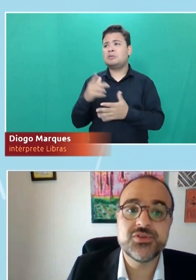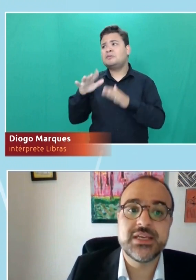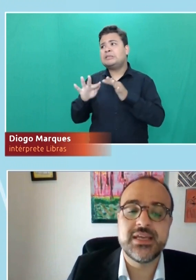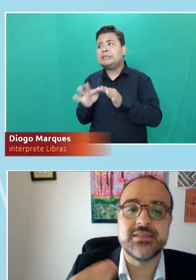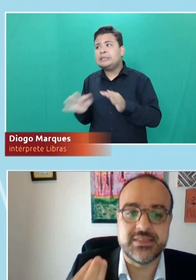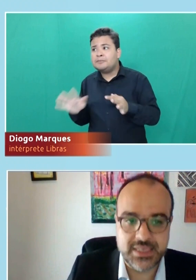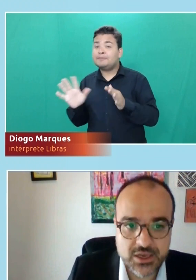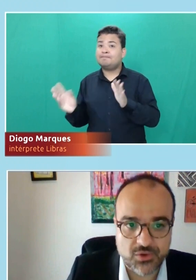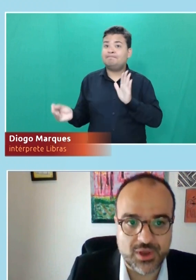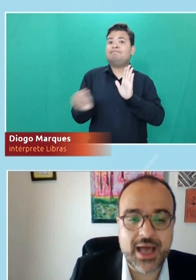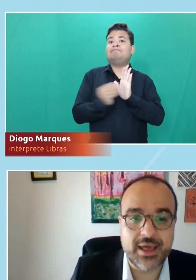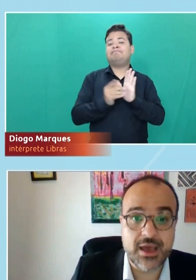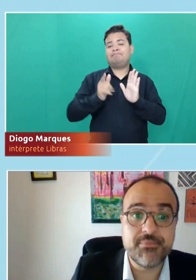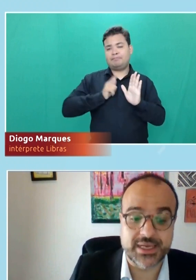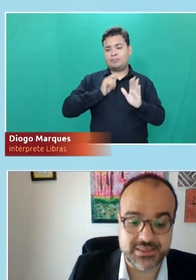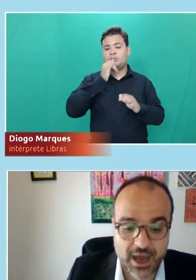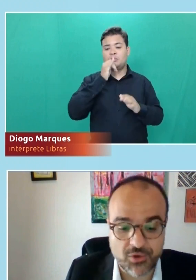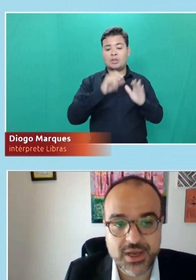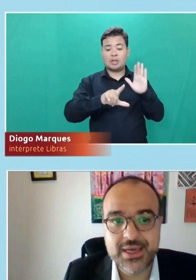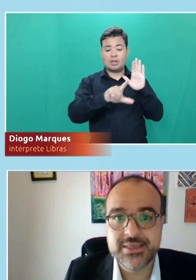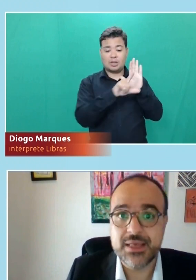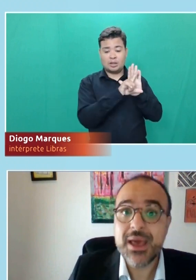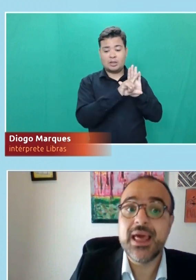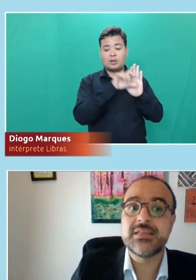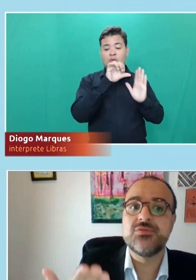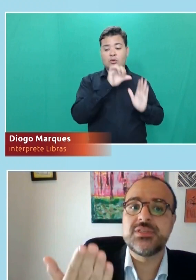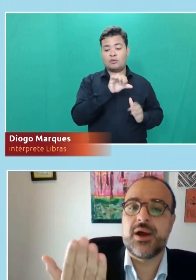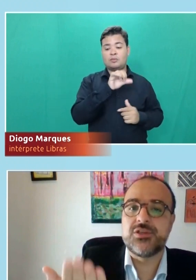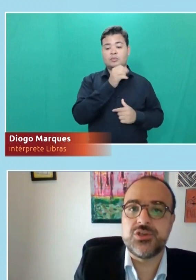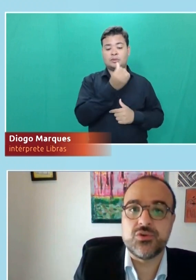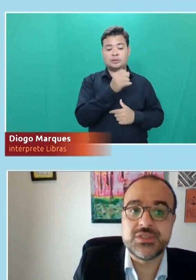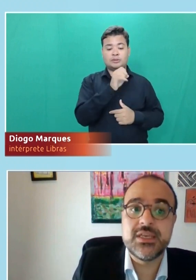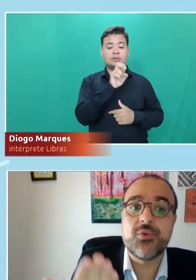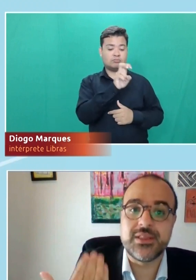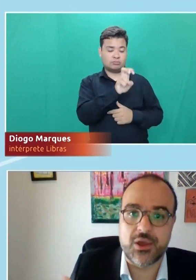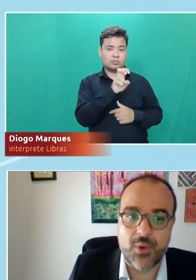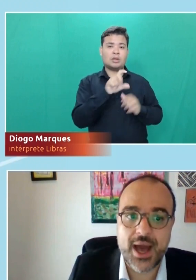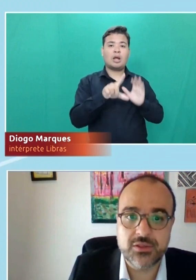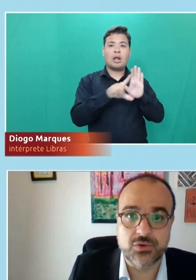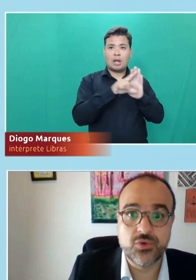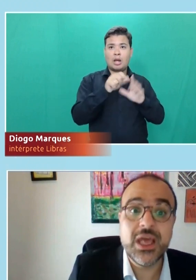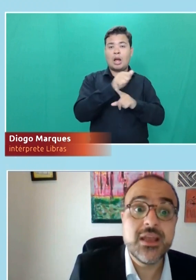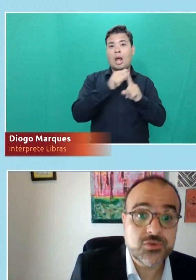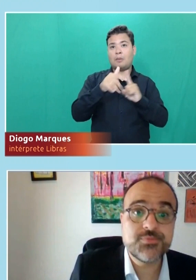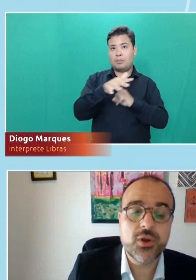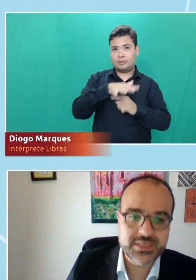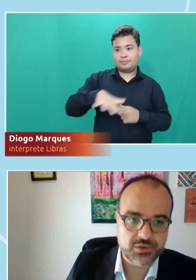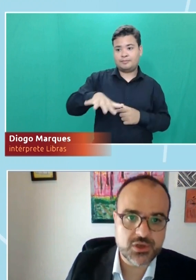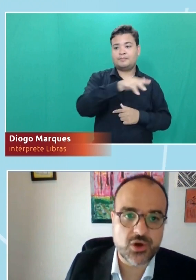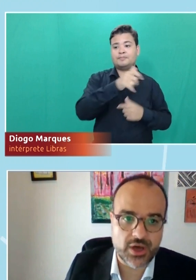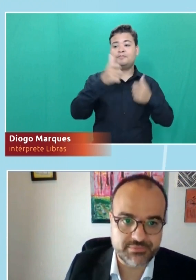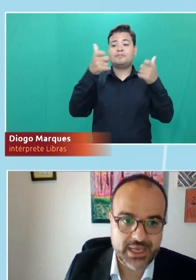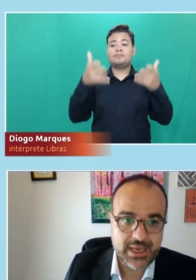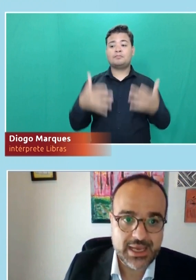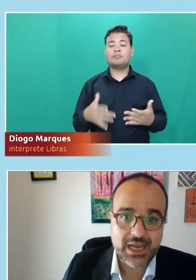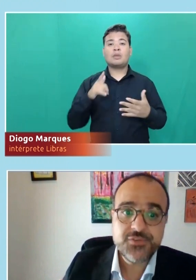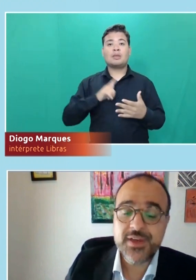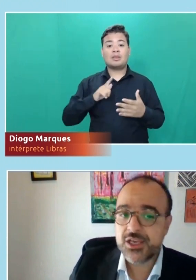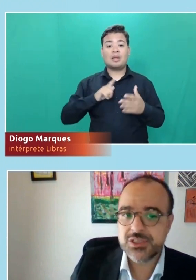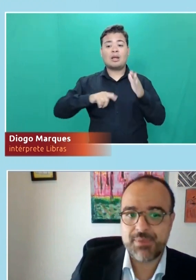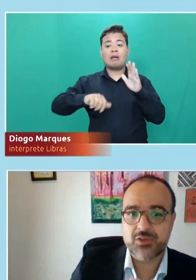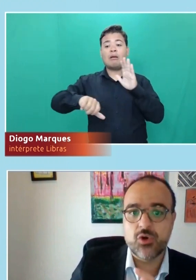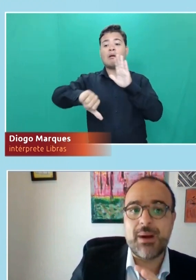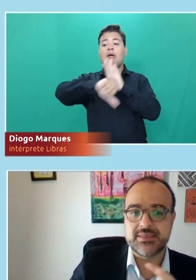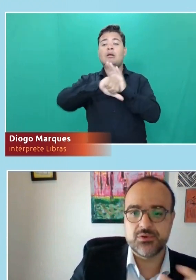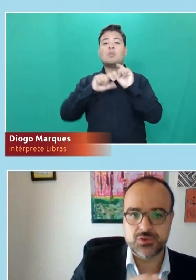número 9.605, que é a lei ambiental, estabelece no seu artigo 54 o delito de poluição sonora. Ele